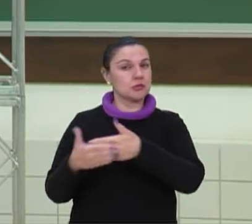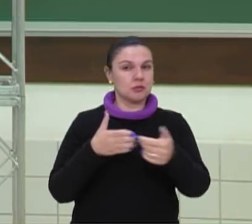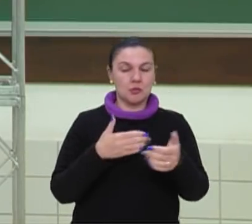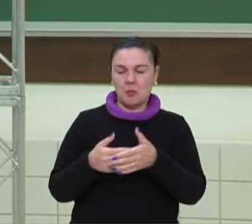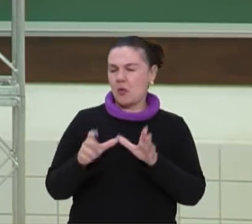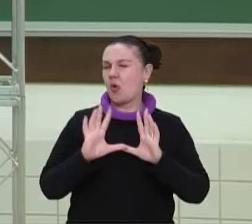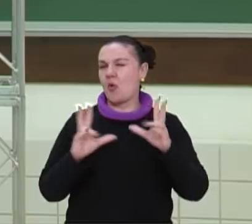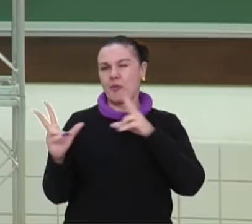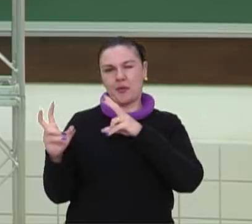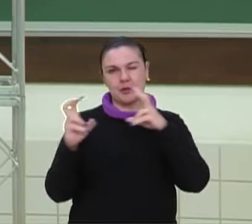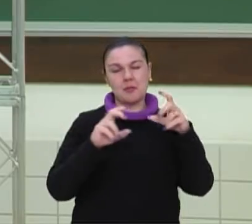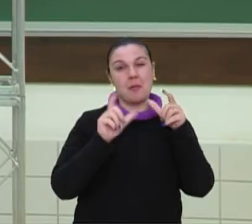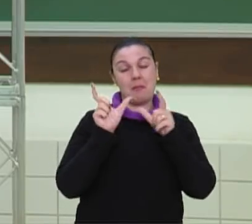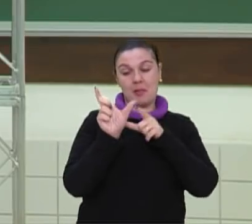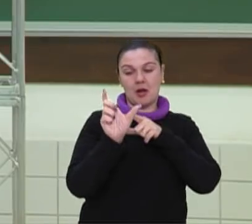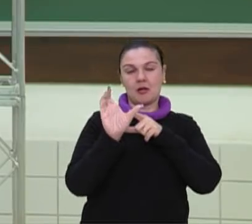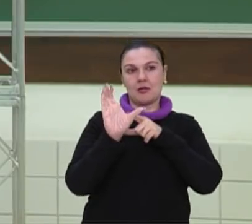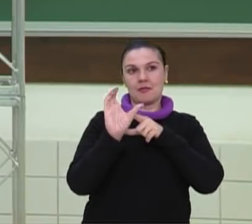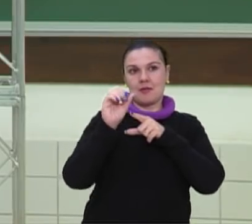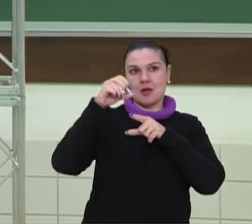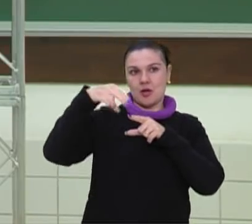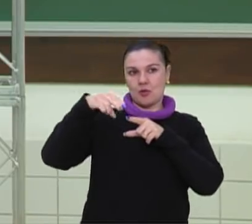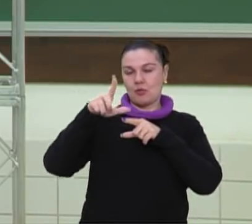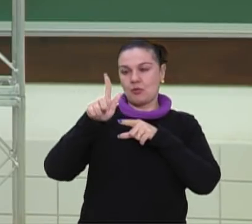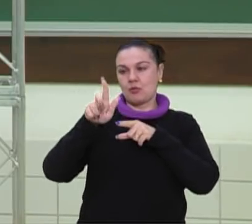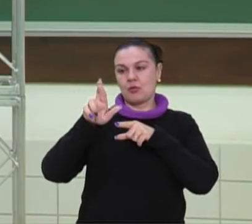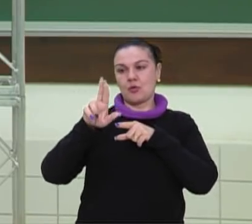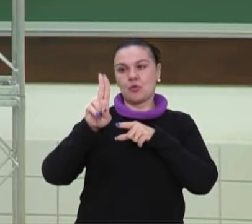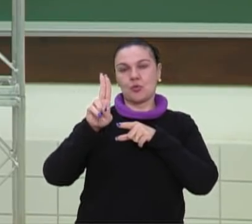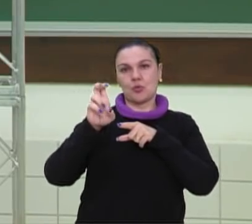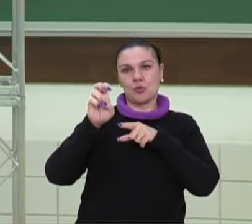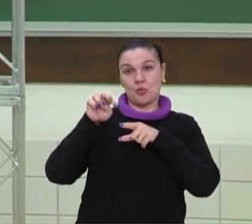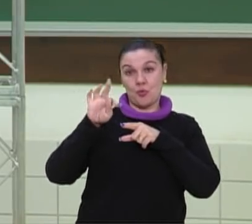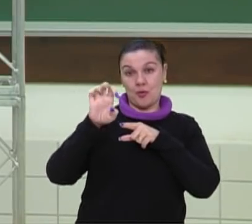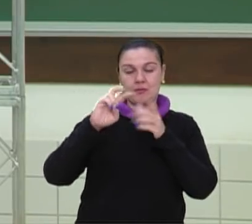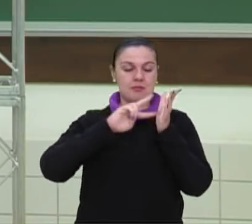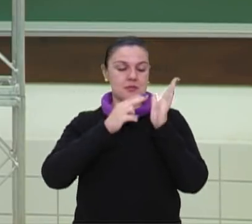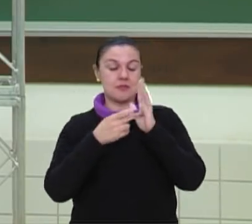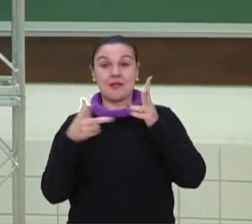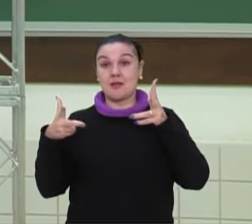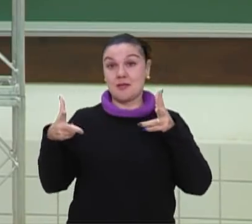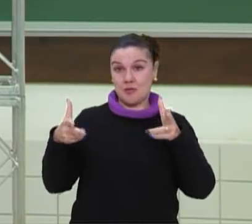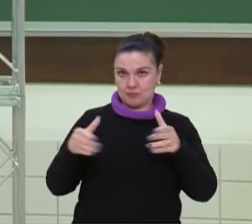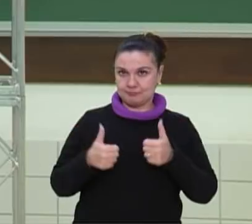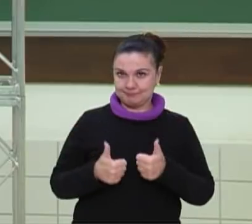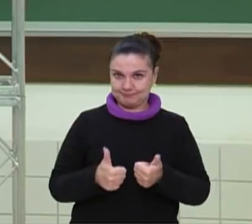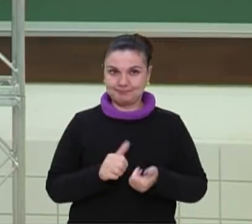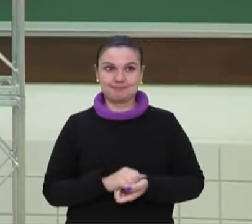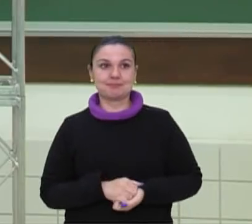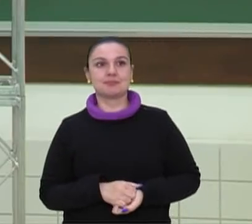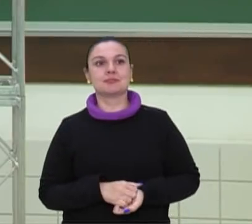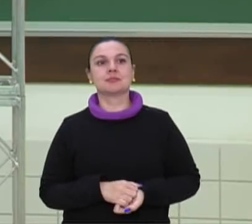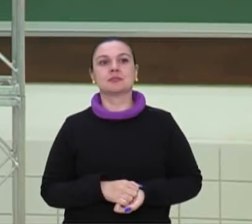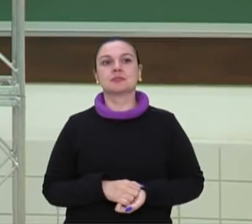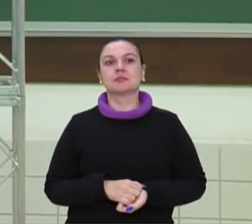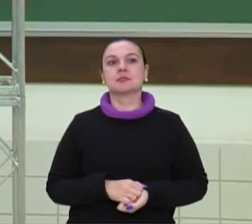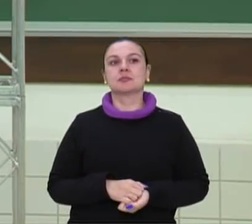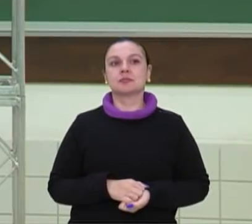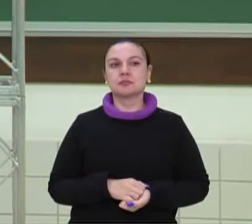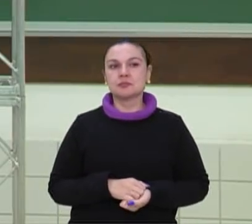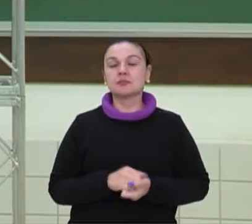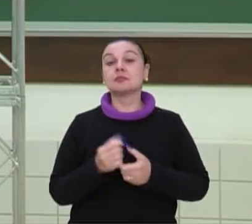assunto ou em outro qualquer. Quer dizer, uma igualdade, né? Mesma medida, por exemplo, tá bom?